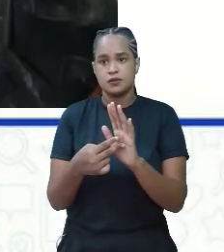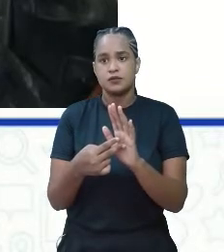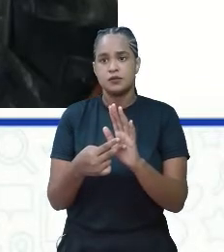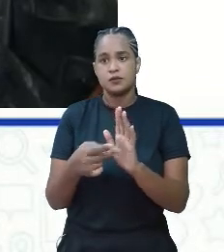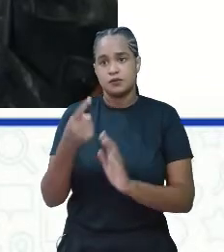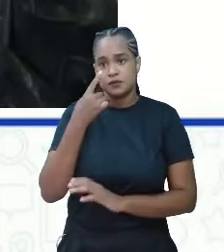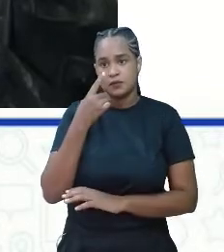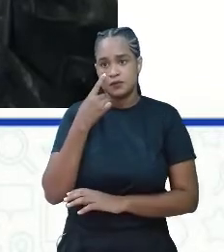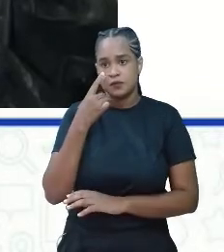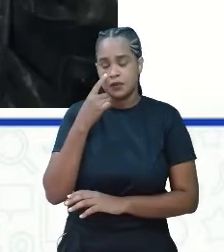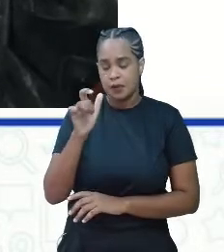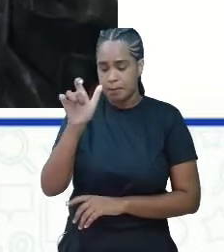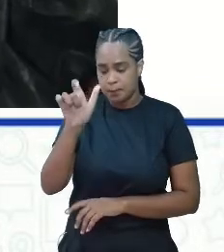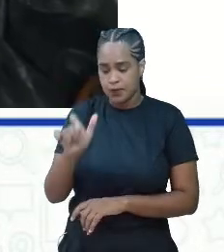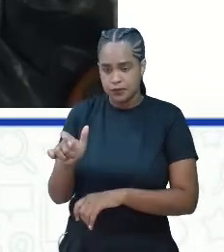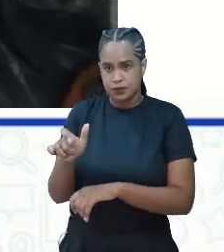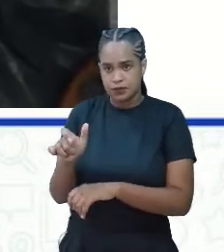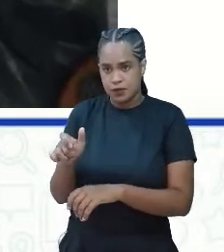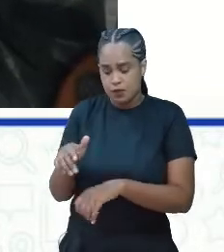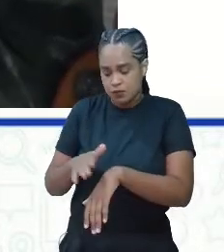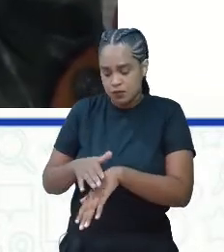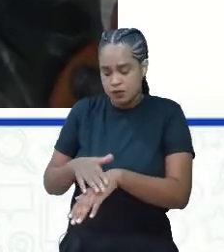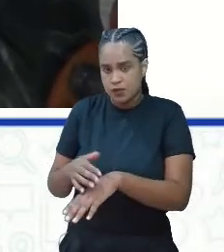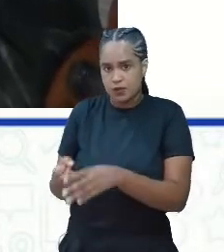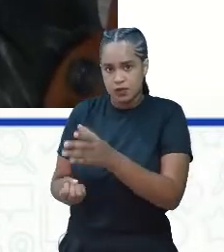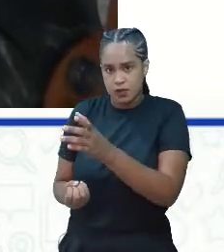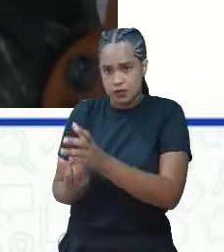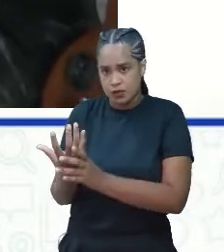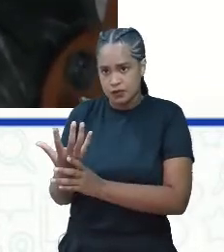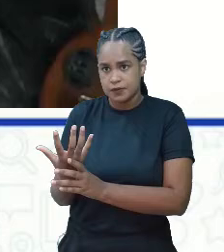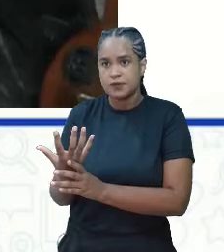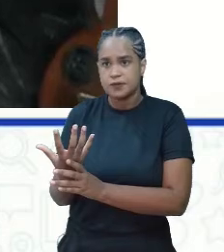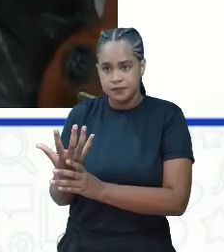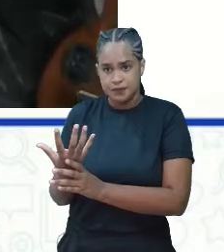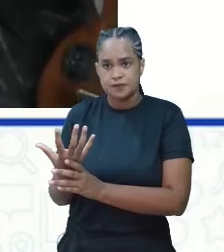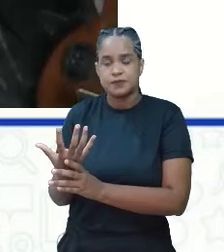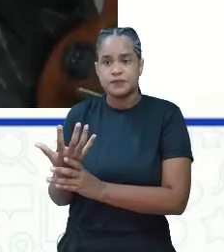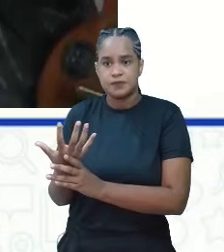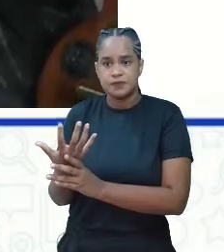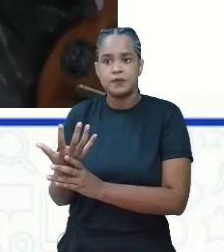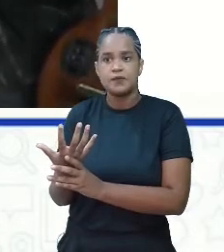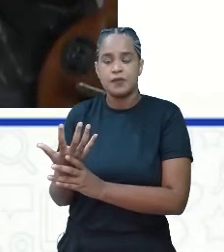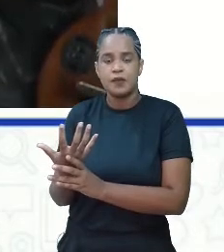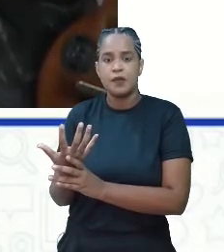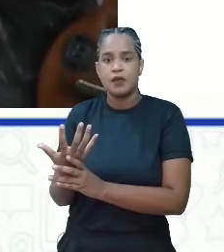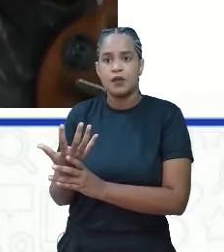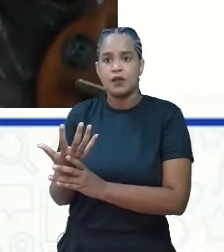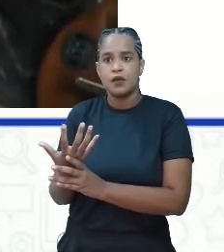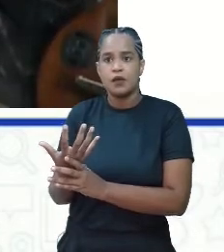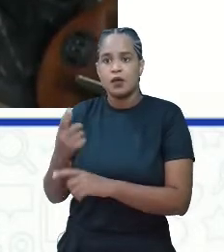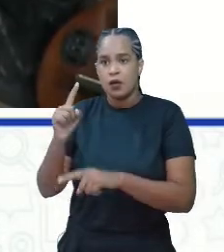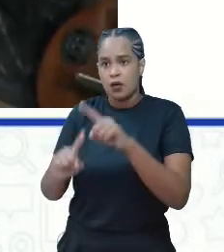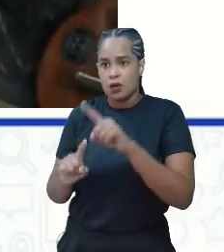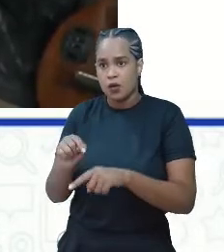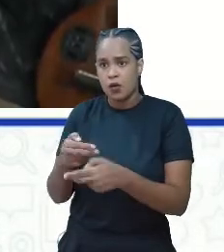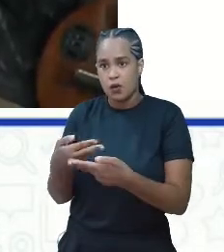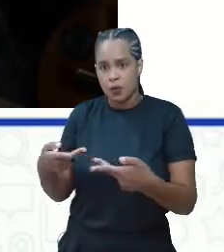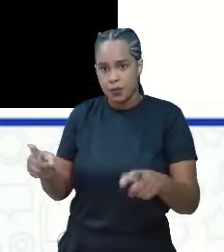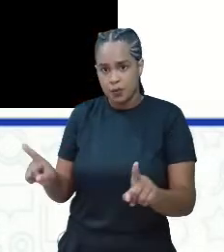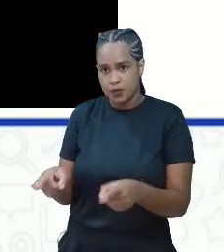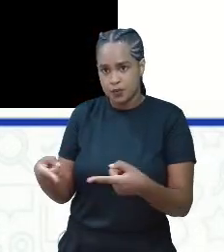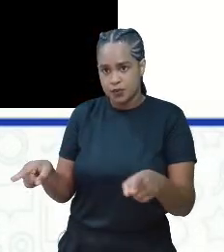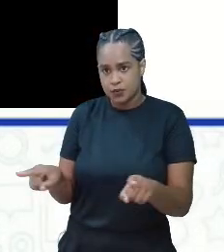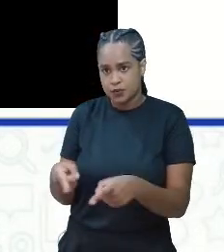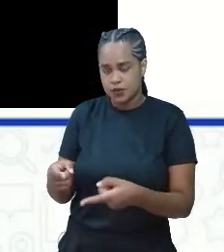né, é o profissional que propaga as medidas pitagóricas que foram empregadas no